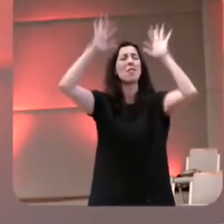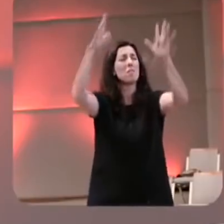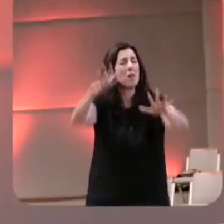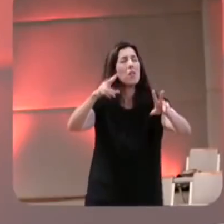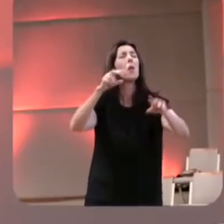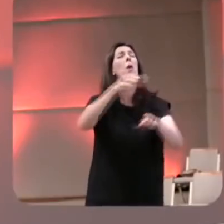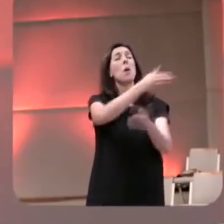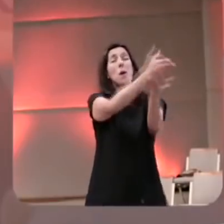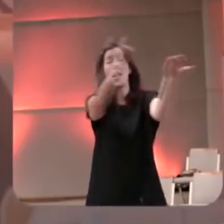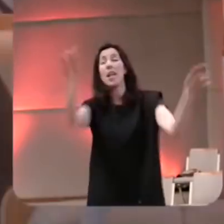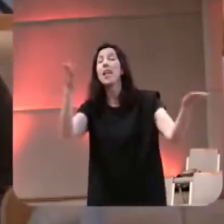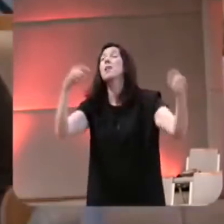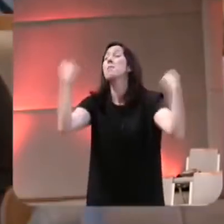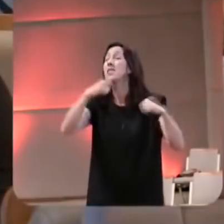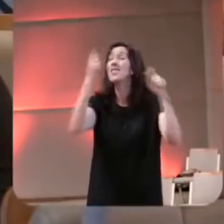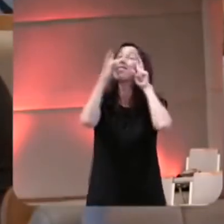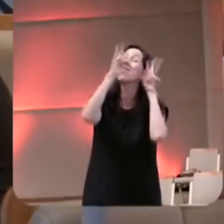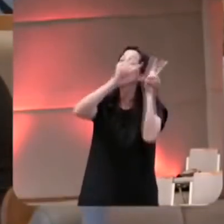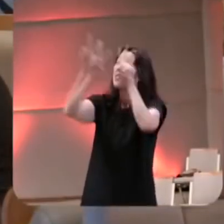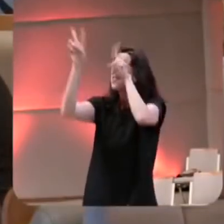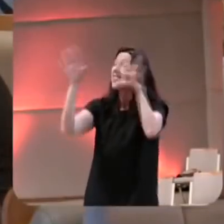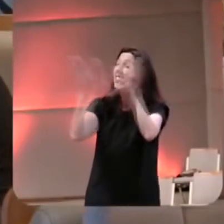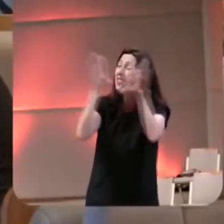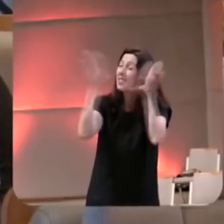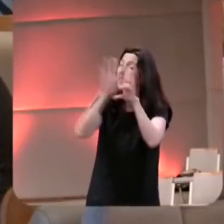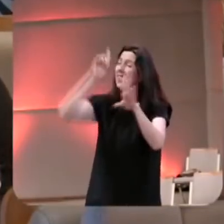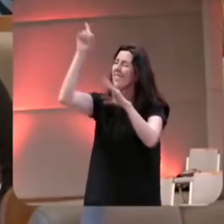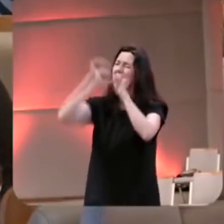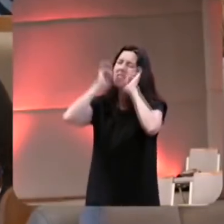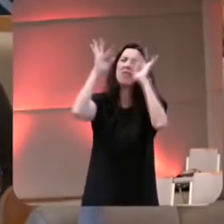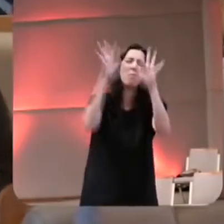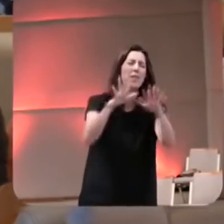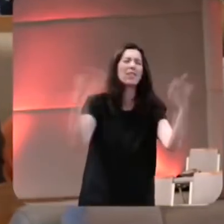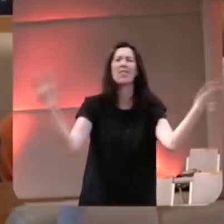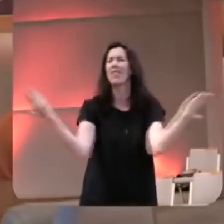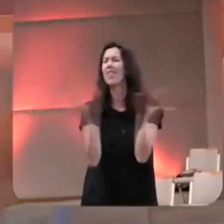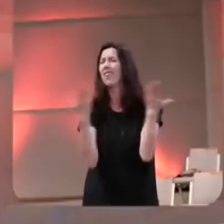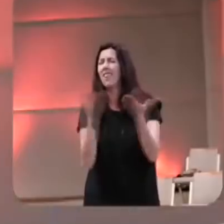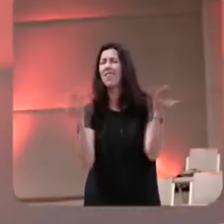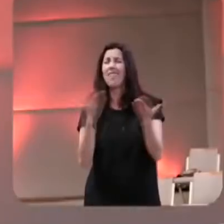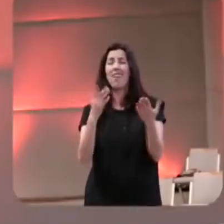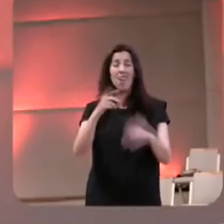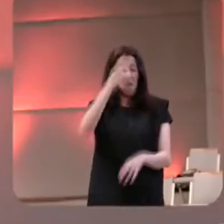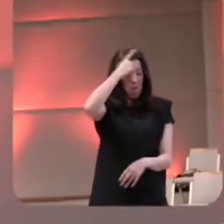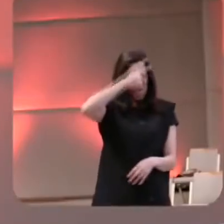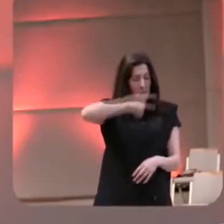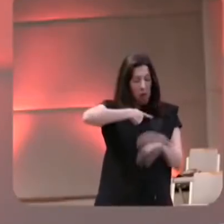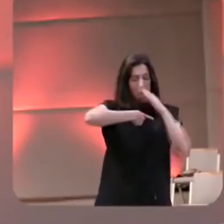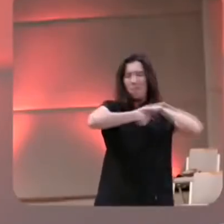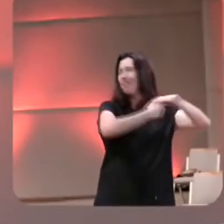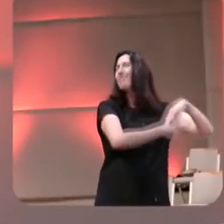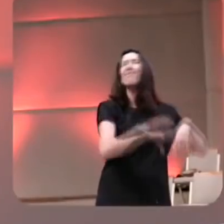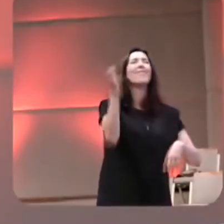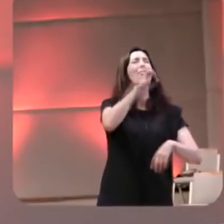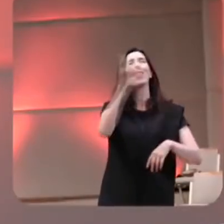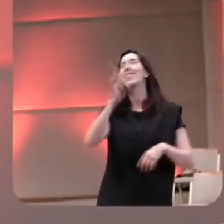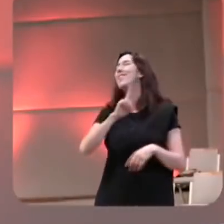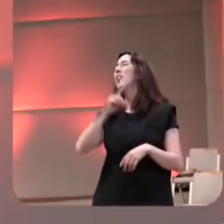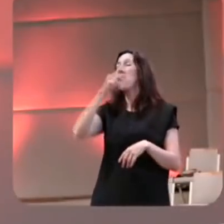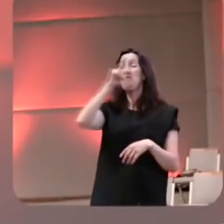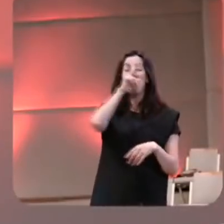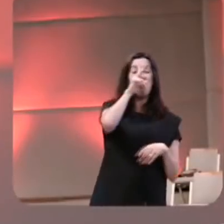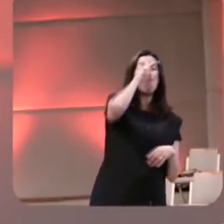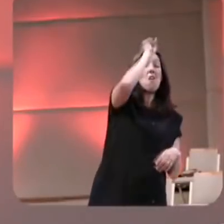que a janela está aberta, que não depende de nós, depende do Senhor, que não depende da força, porque não é